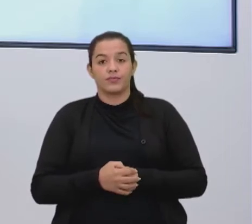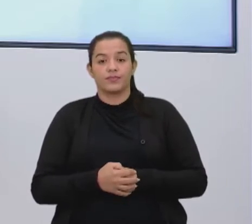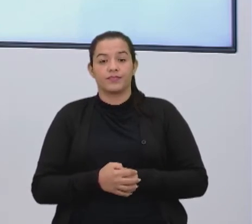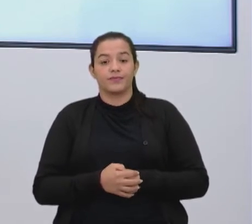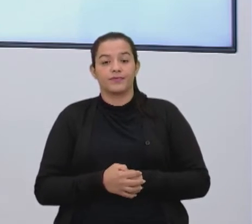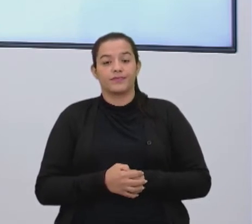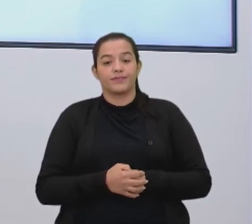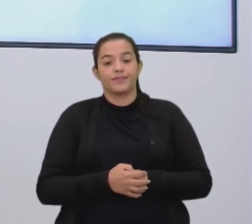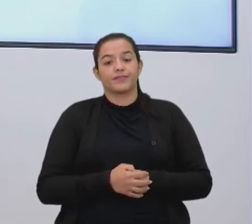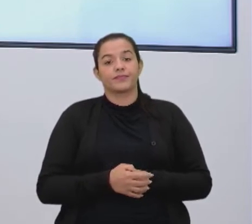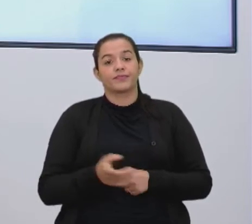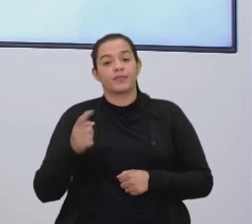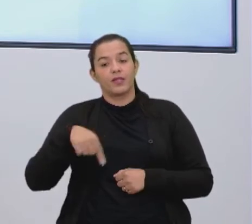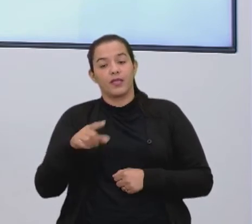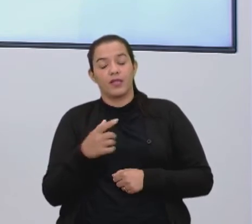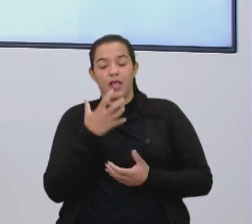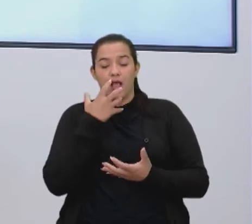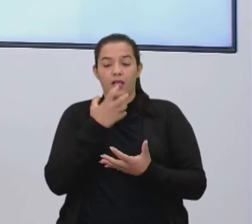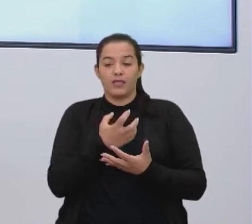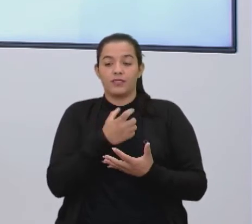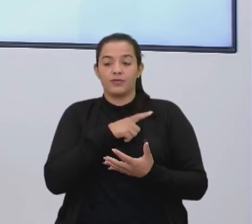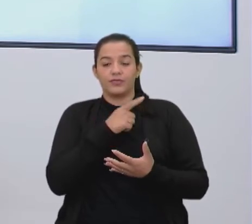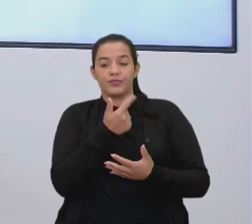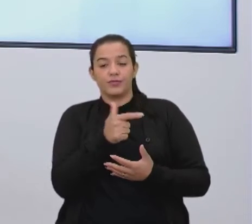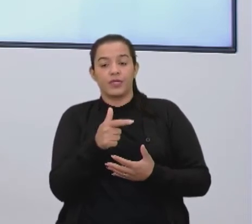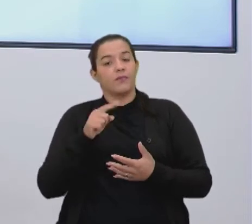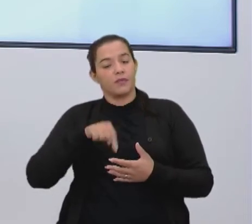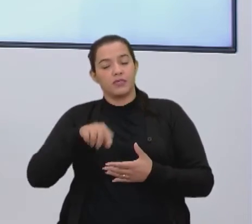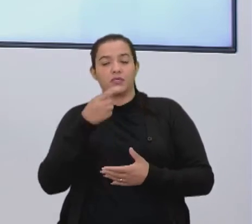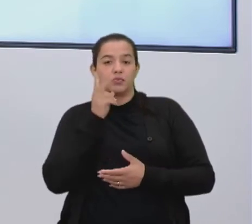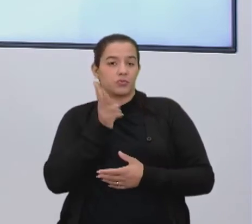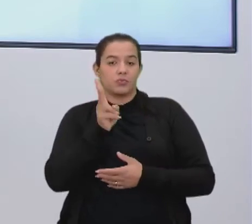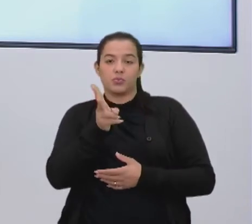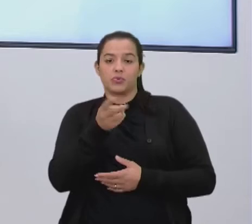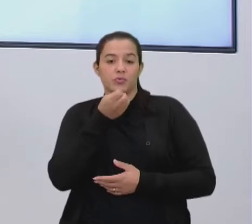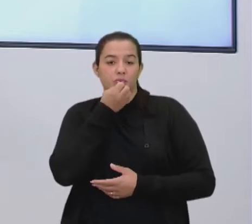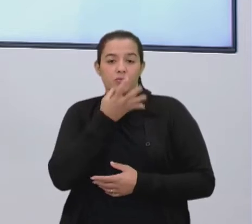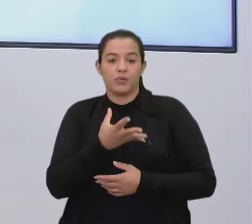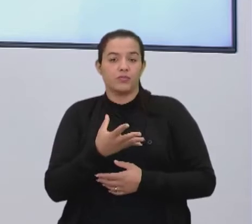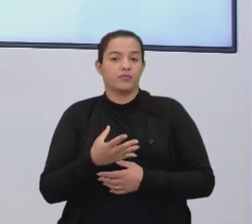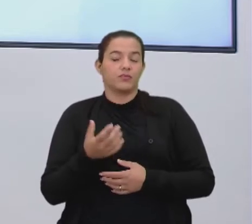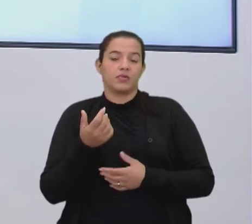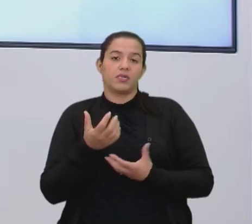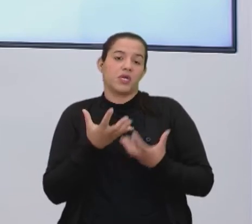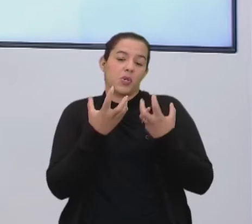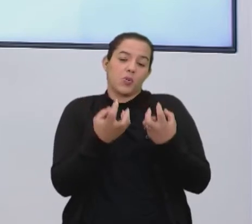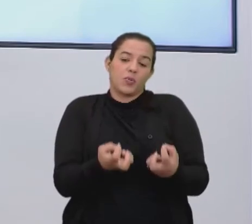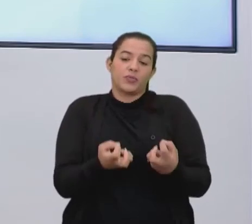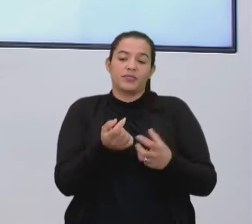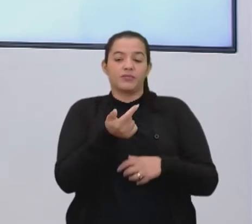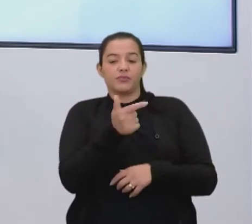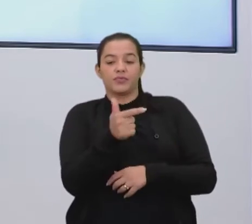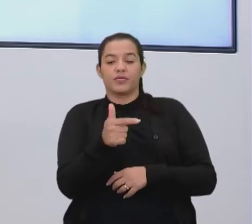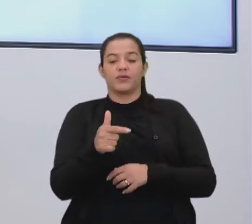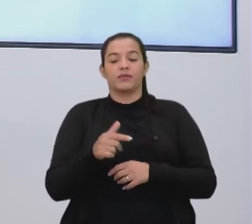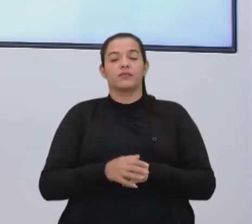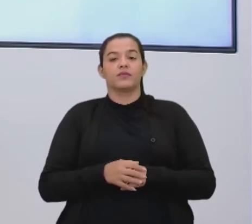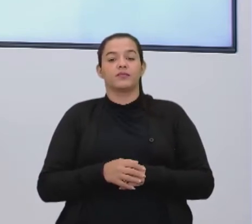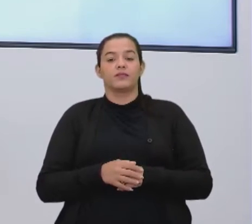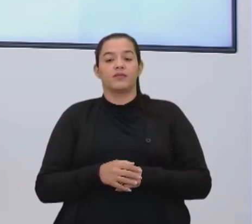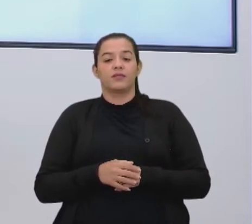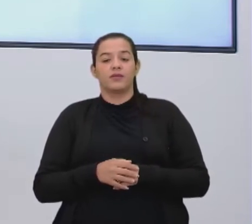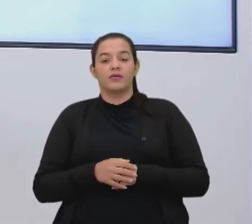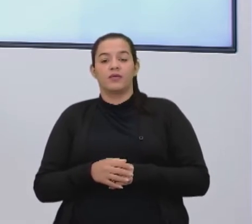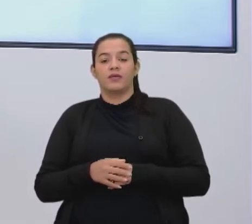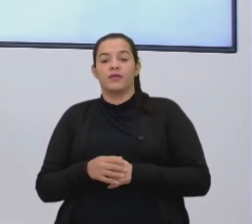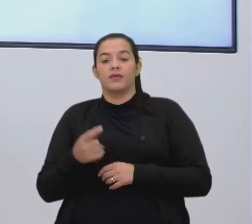estão tão visualmente atrativos, mas estão bons, né? Não estão estragados, não estão, tipo, sei lá, batido